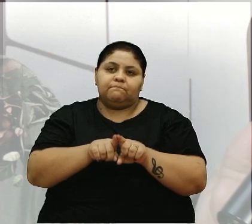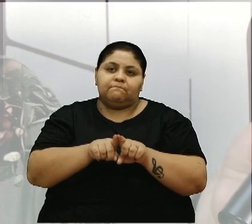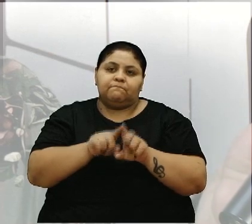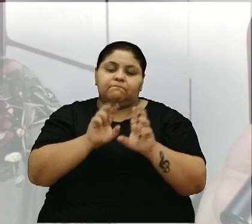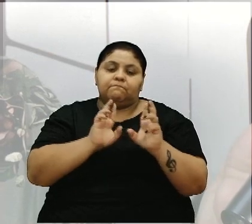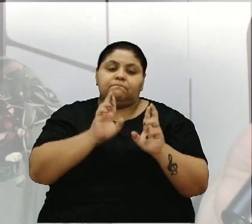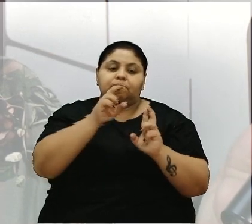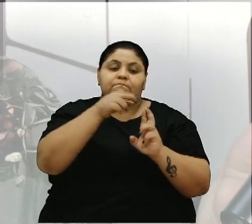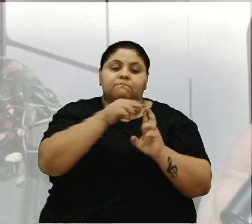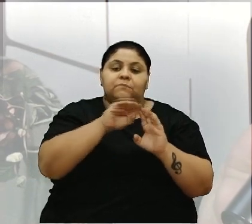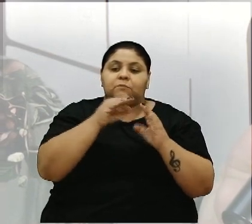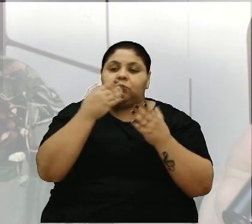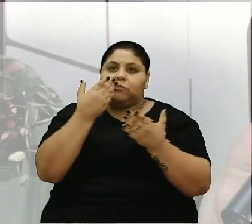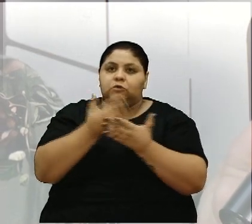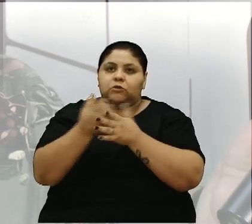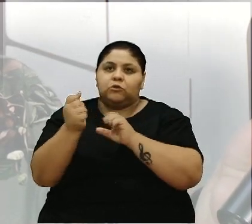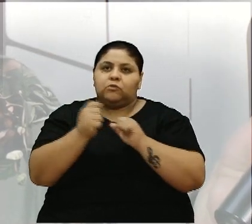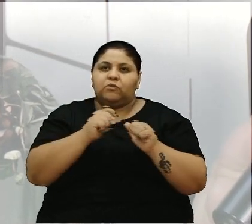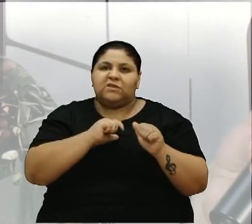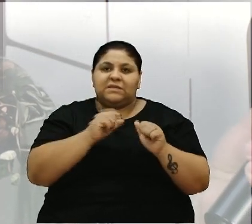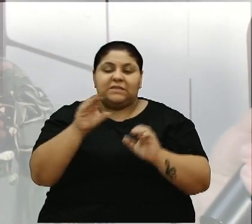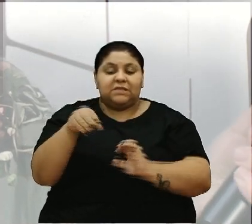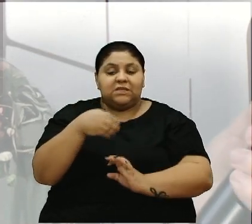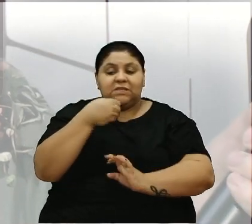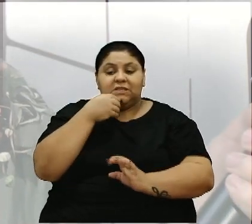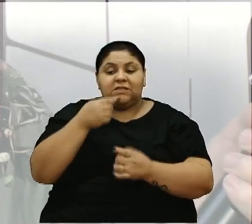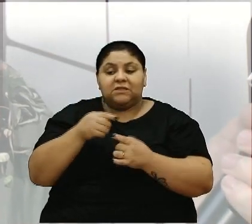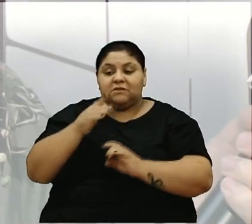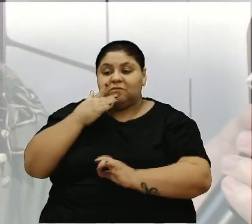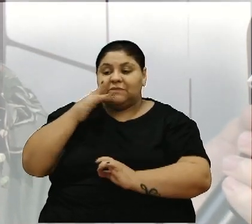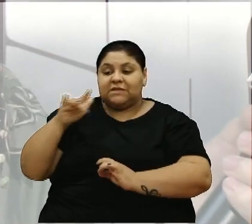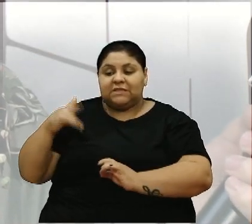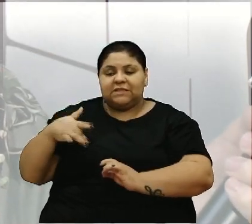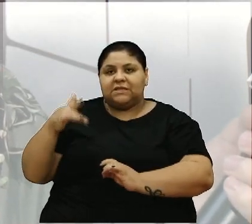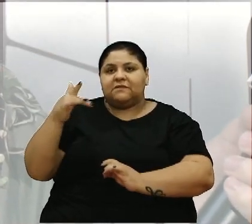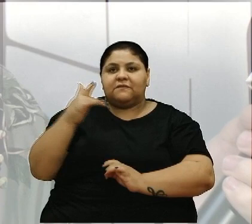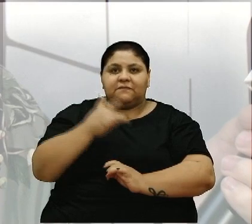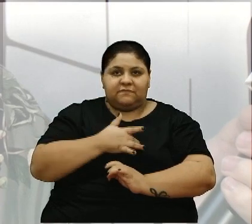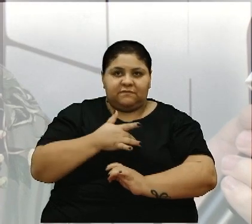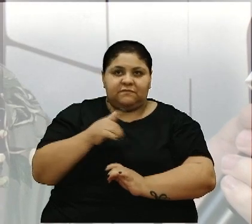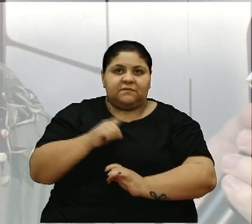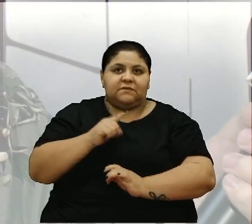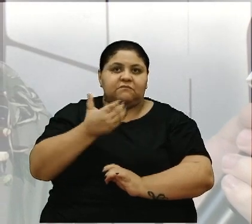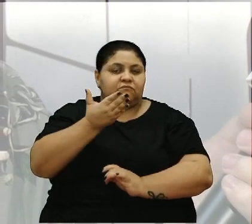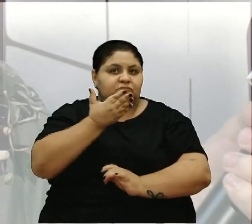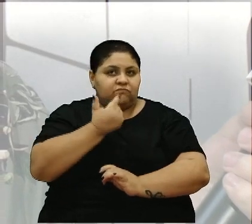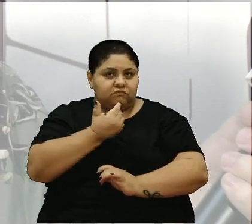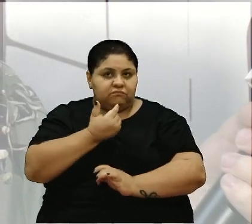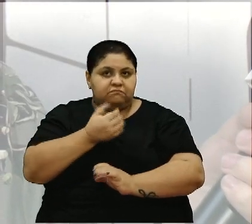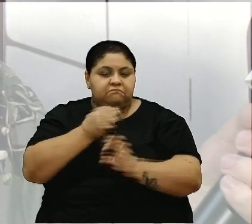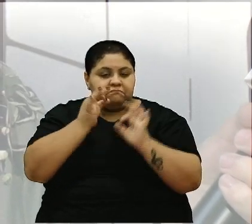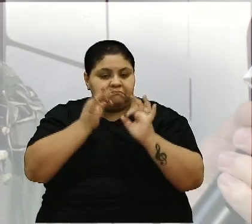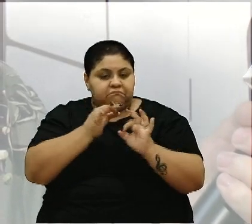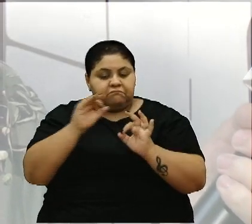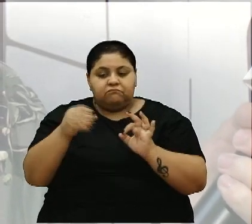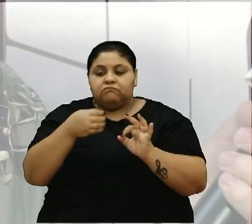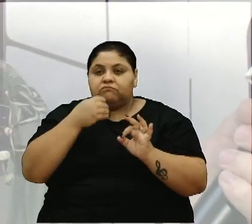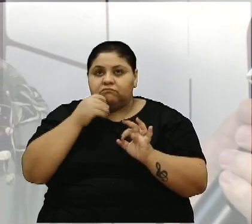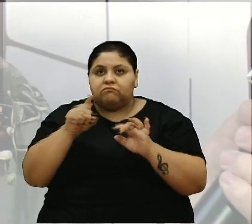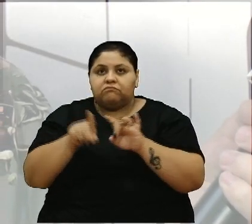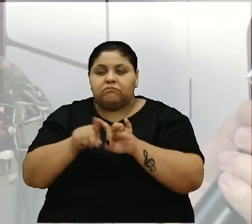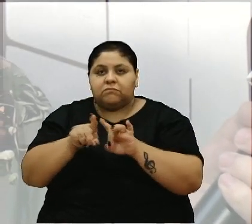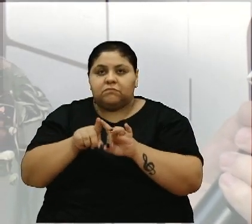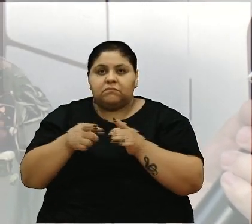à escola, de poder ter o aproveitamento. Uma criança saudável, uma criança que tem alimentação em dia, provavelmente ela tenha